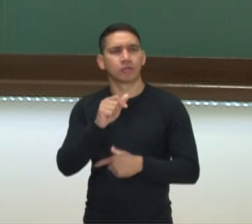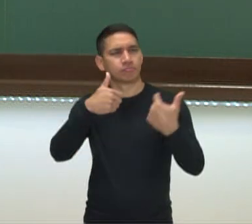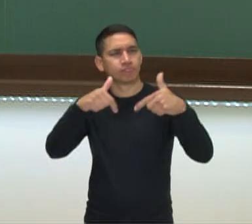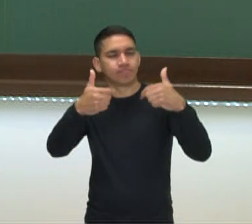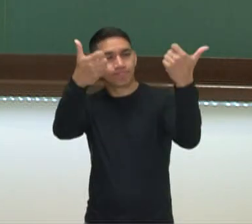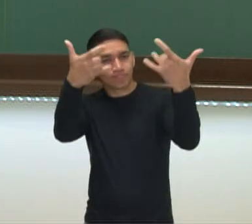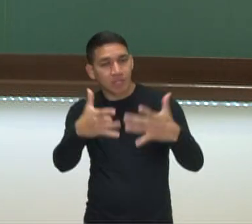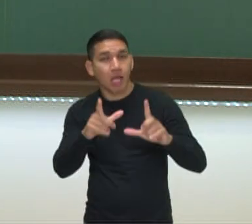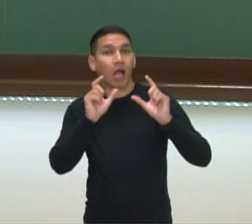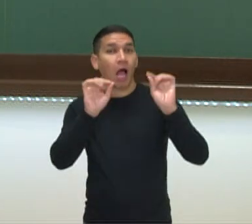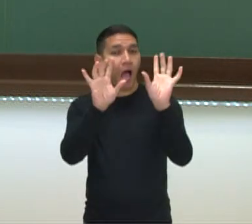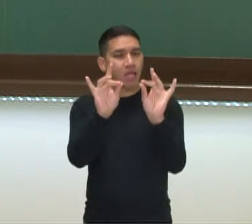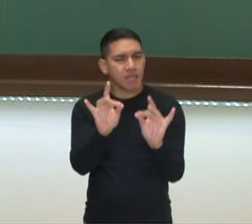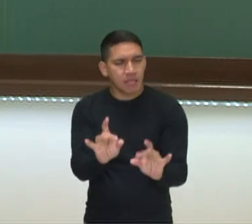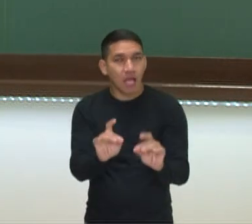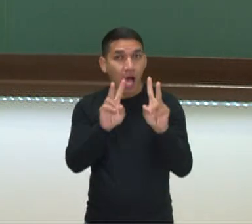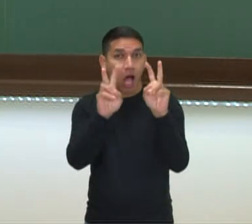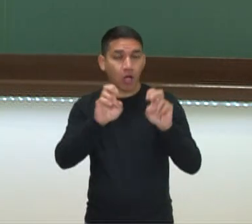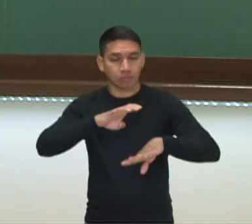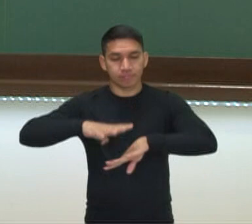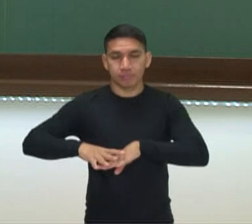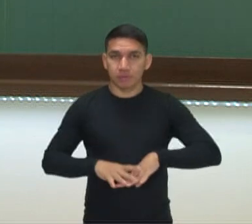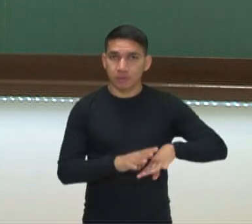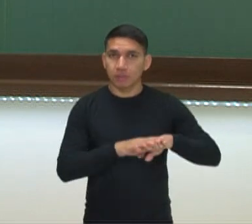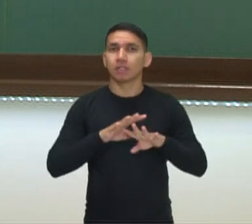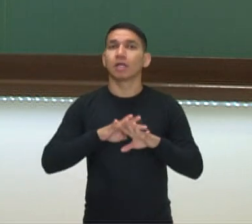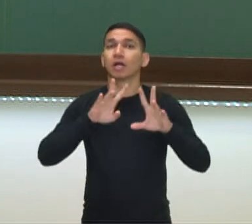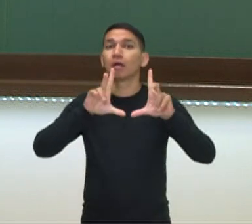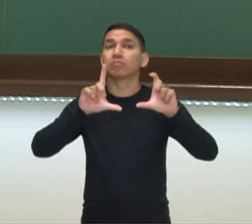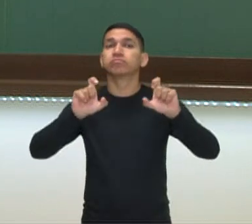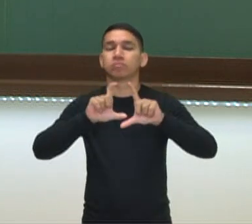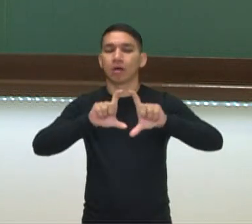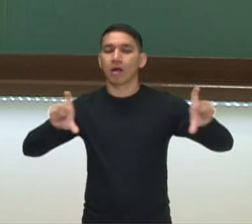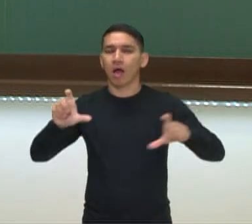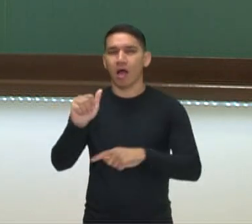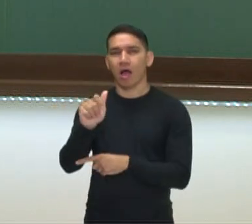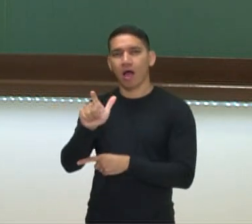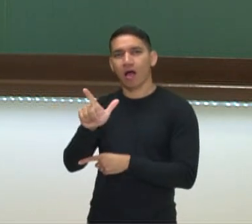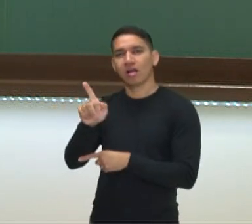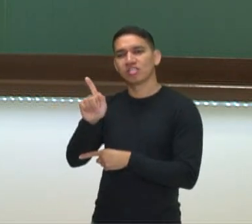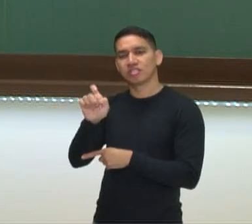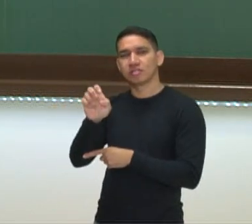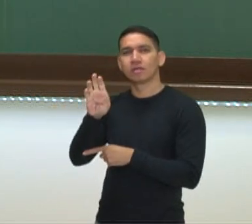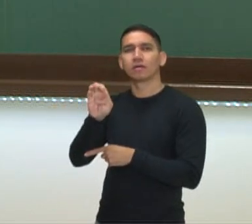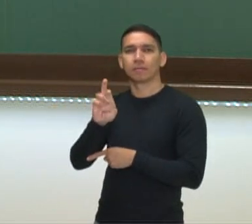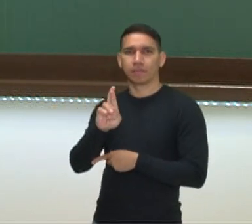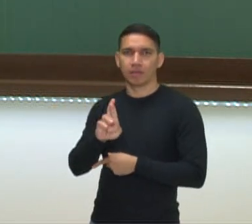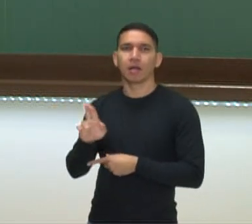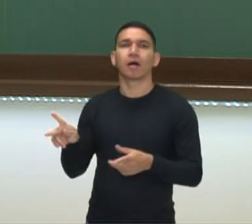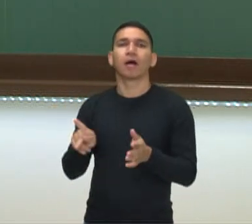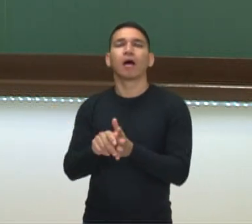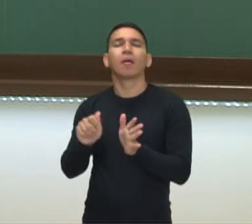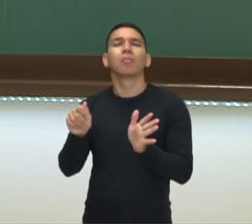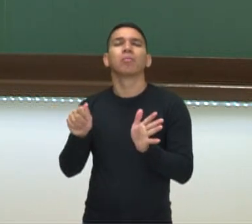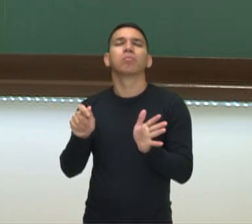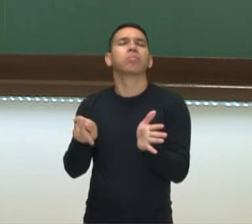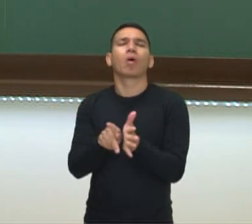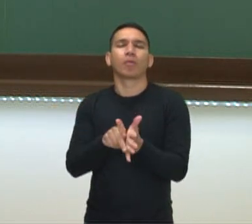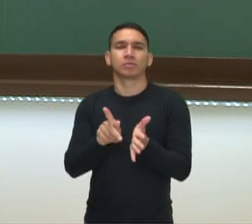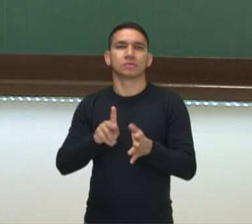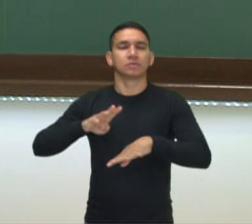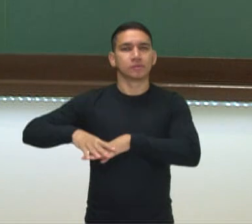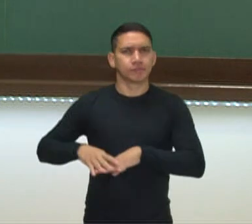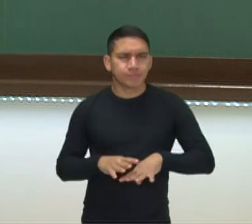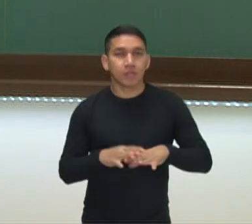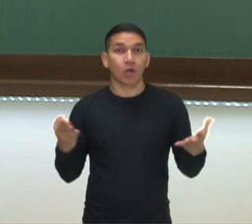um pouquinho mais da matemática lá dentro da álgebra, né? A álgebra dentro da matemática. E hoje,